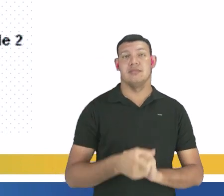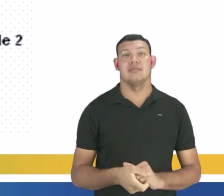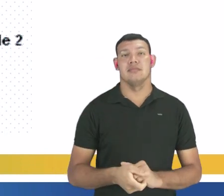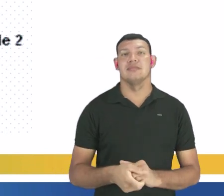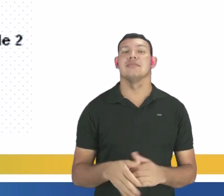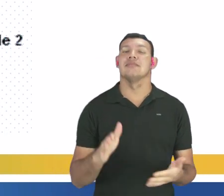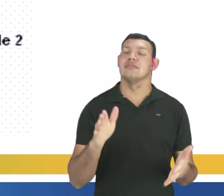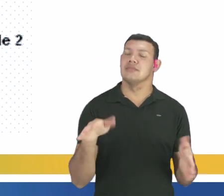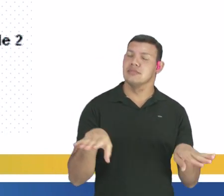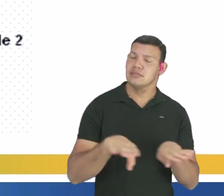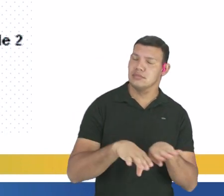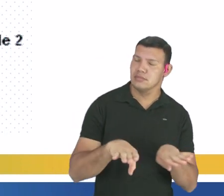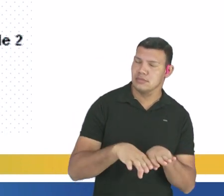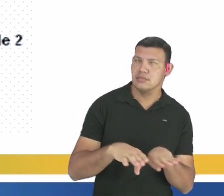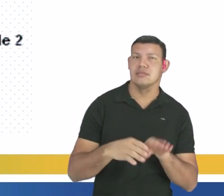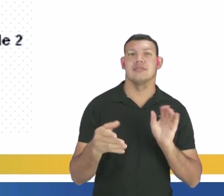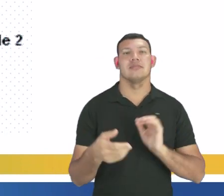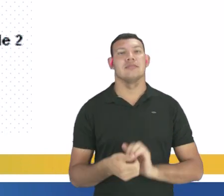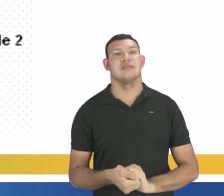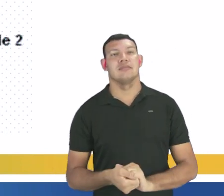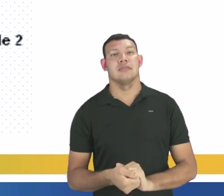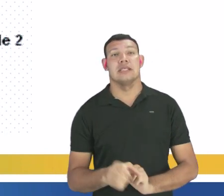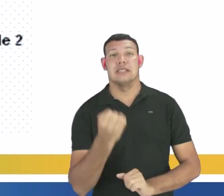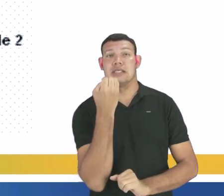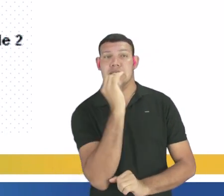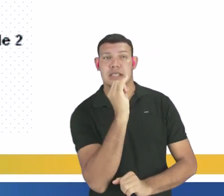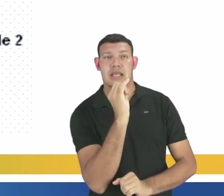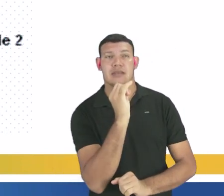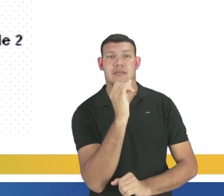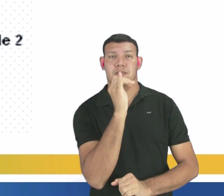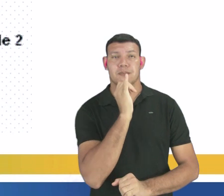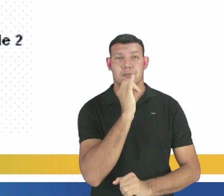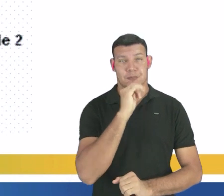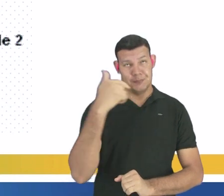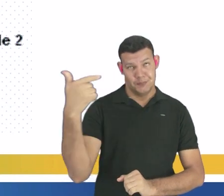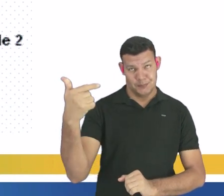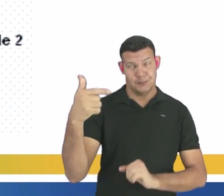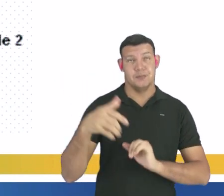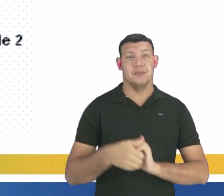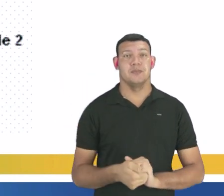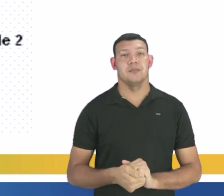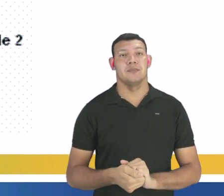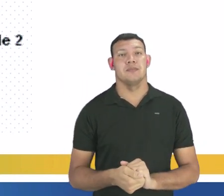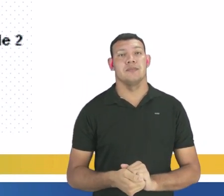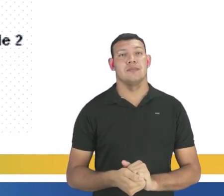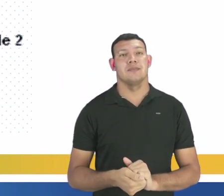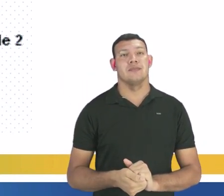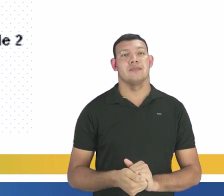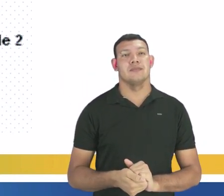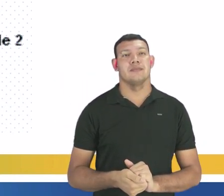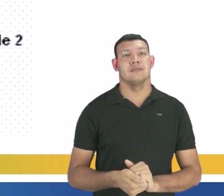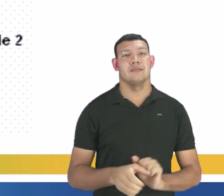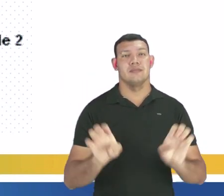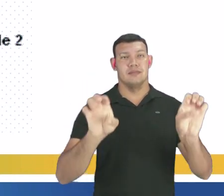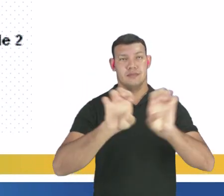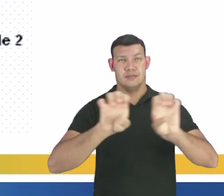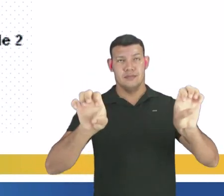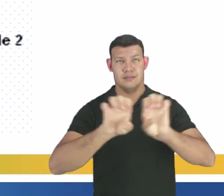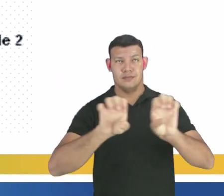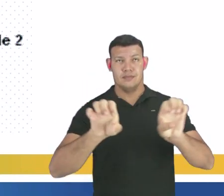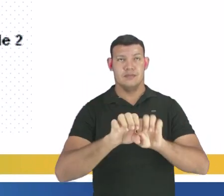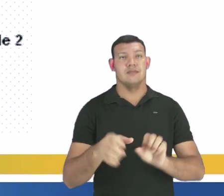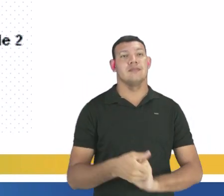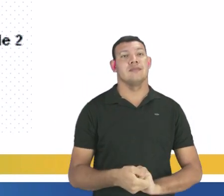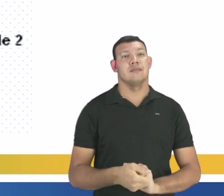Isso também acontece quando nós temos aí no segundo exemplo, por exemplo, uma equação de